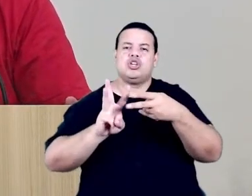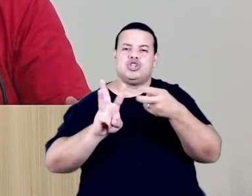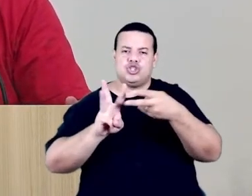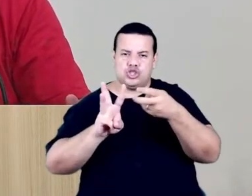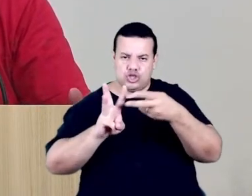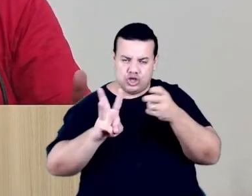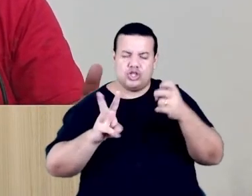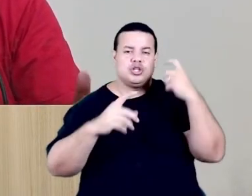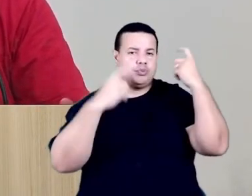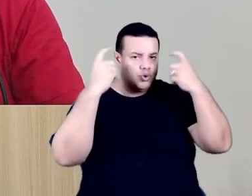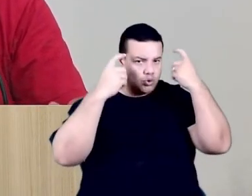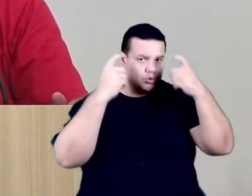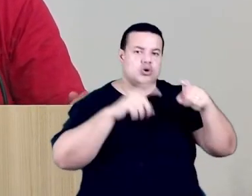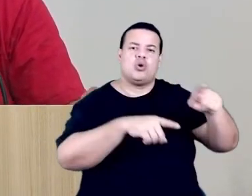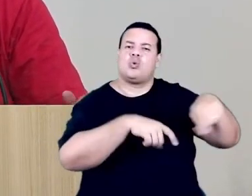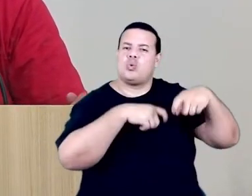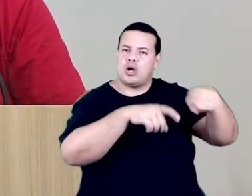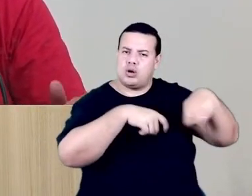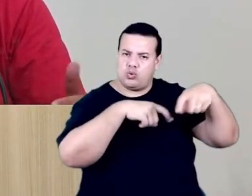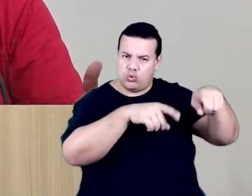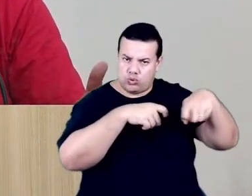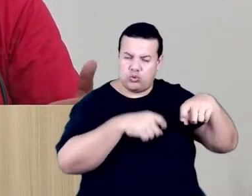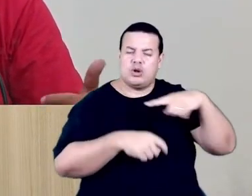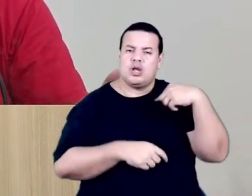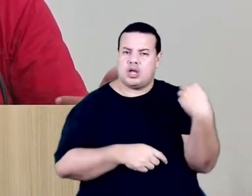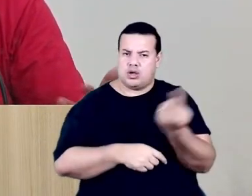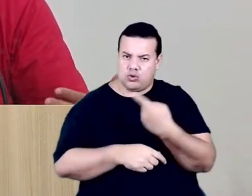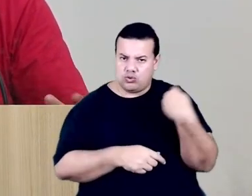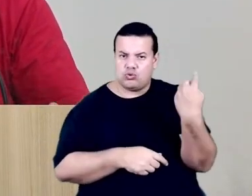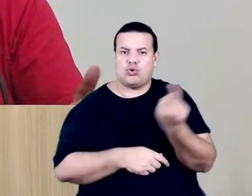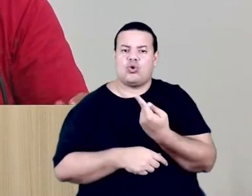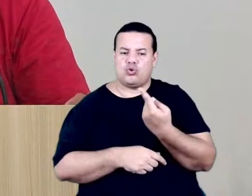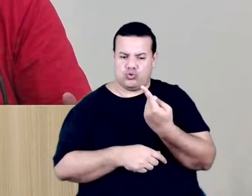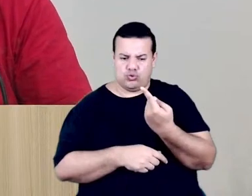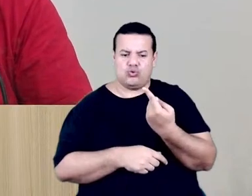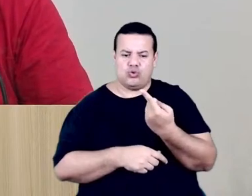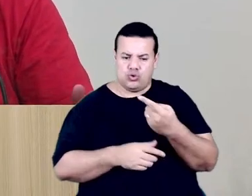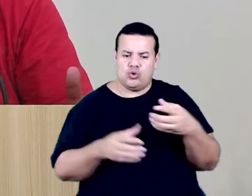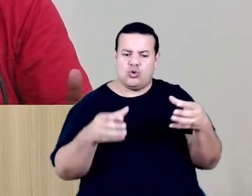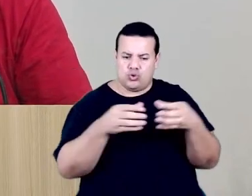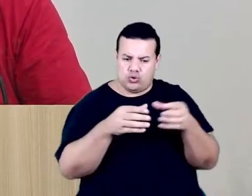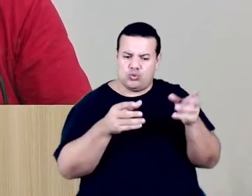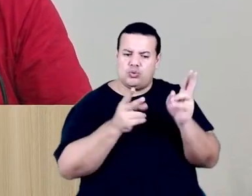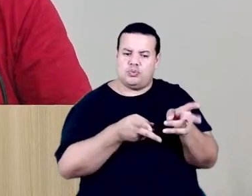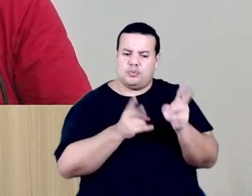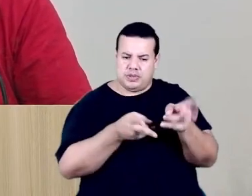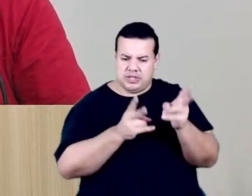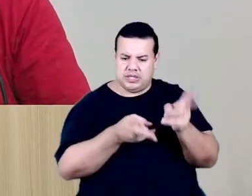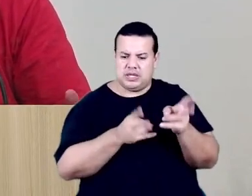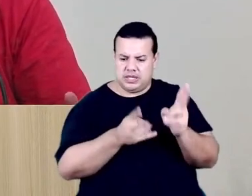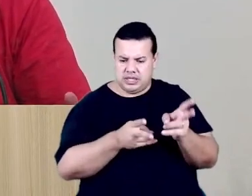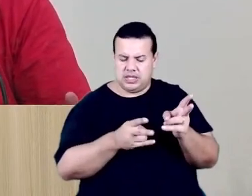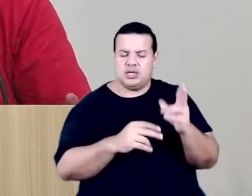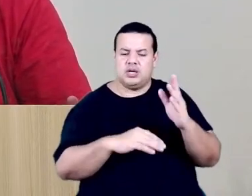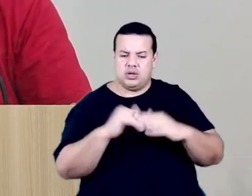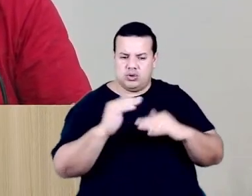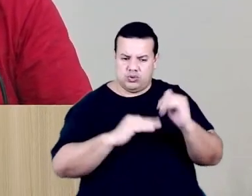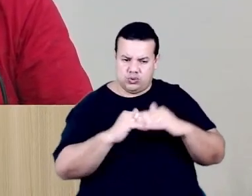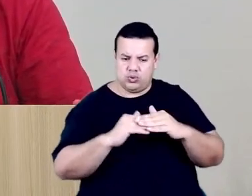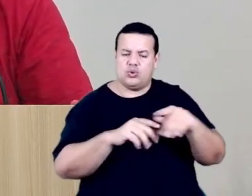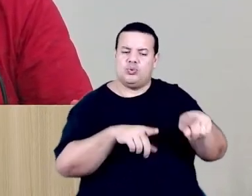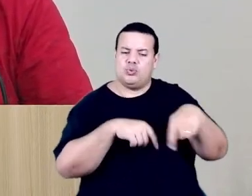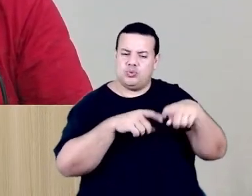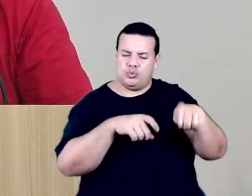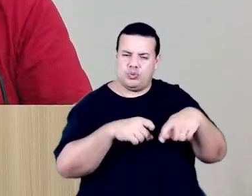dos Agricultores que são a nossa nosso mantém a nosso o nosso produto nossas mesas